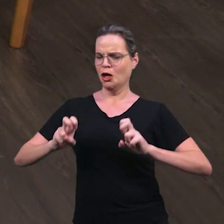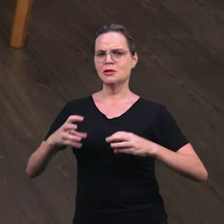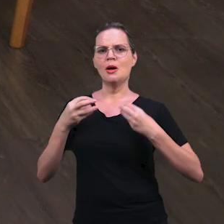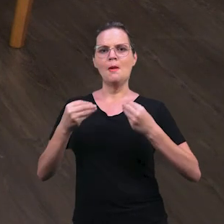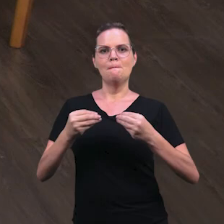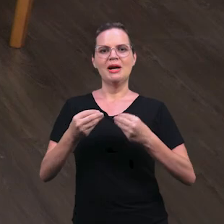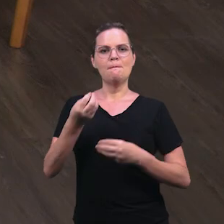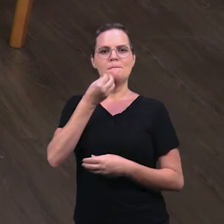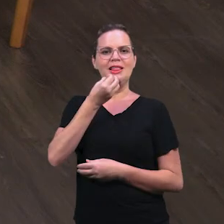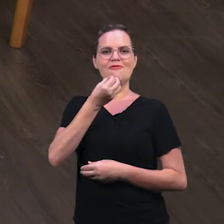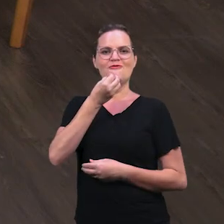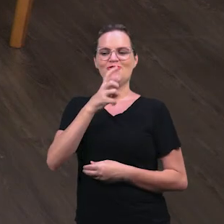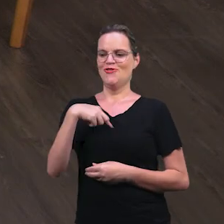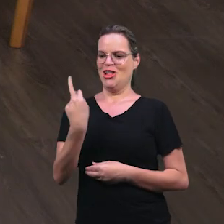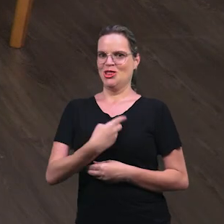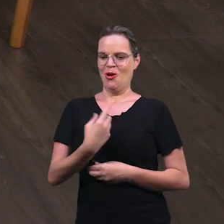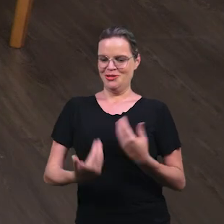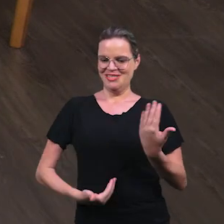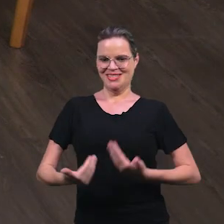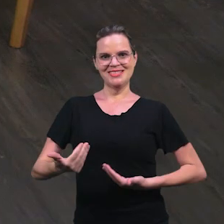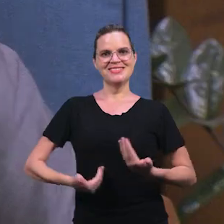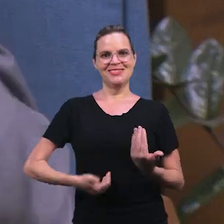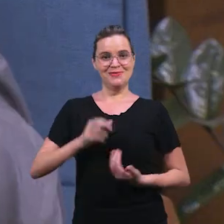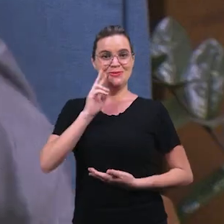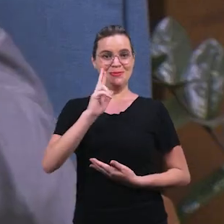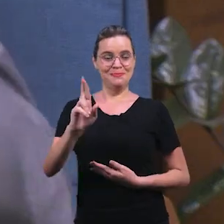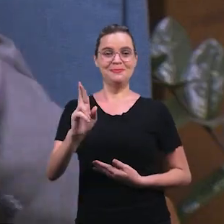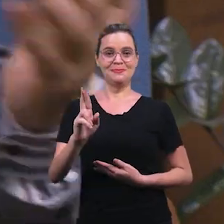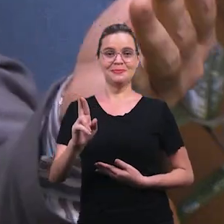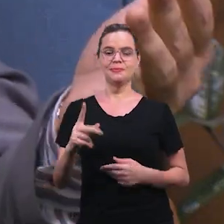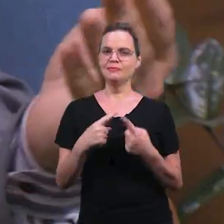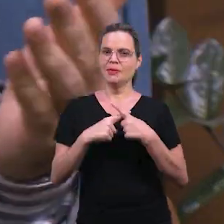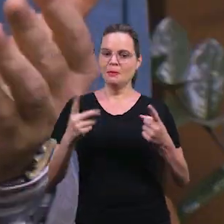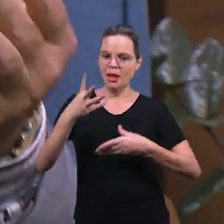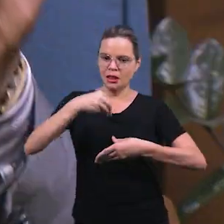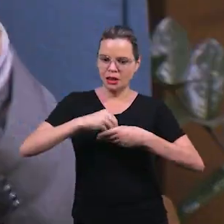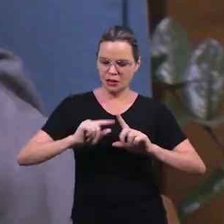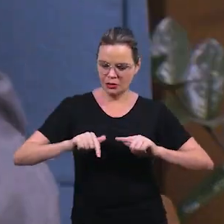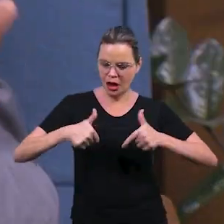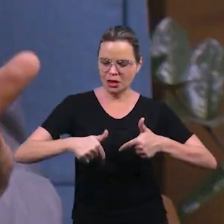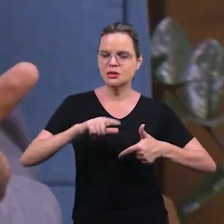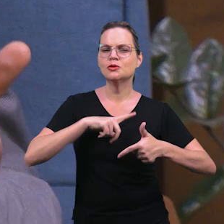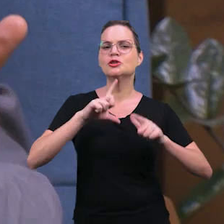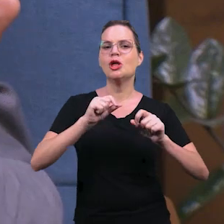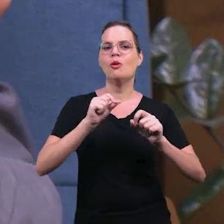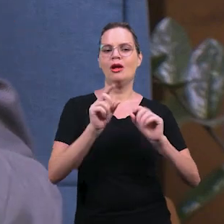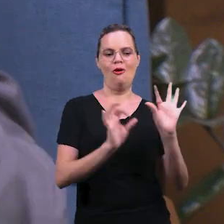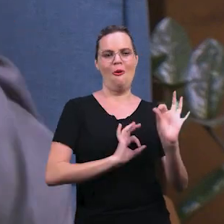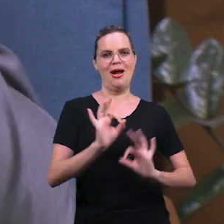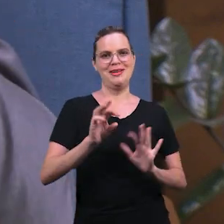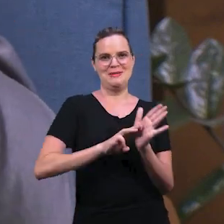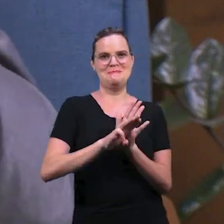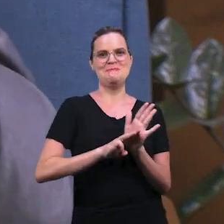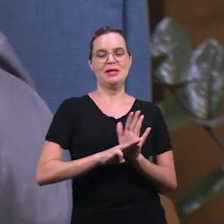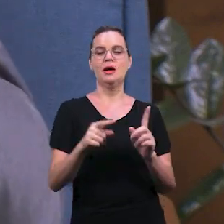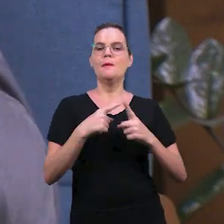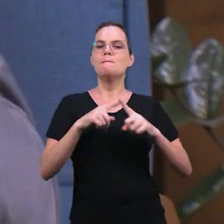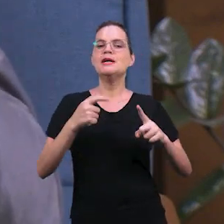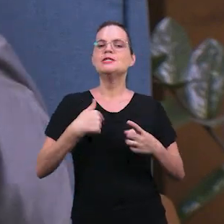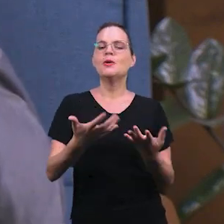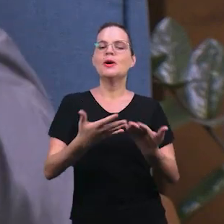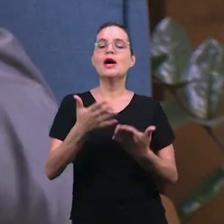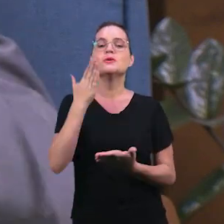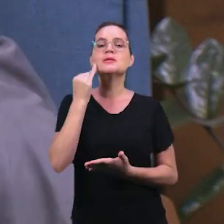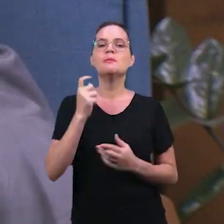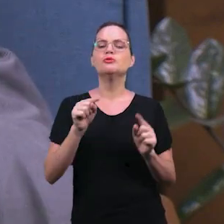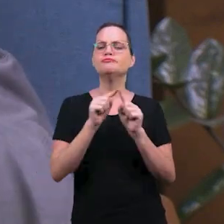trazer benefício para o membro da igreja, tá? E a gente, dentre essas ações, o trabalho de organização e método. Então, eu queria saber o